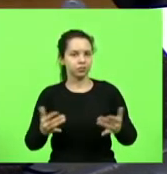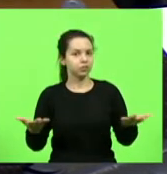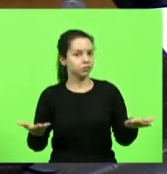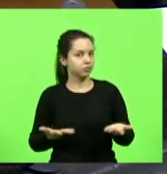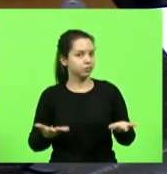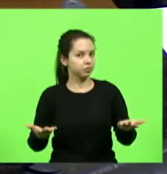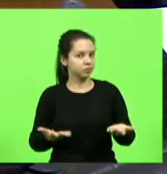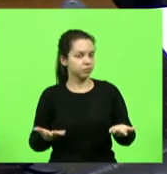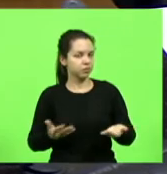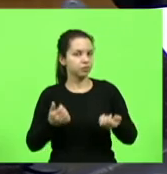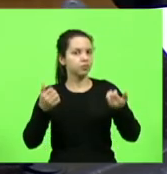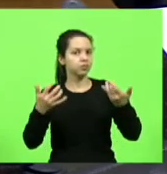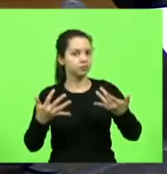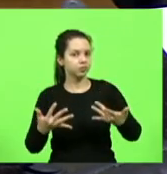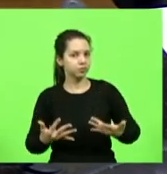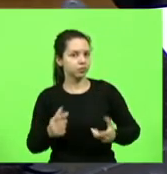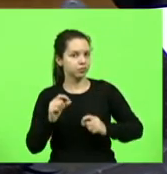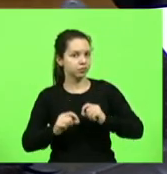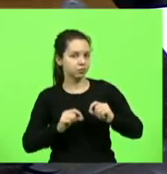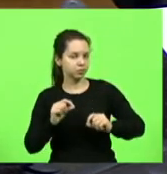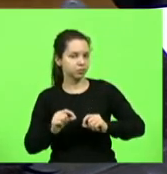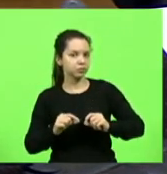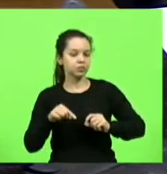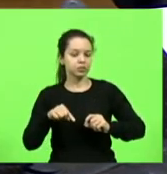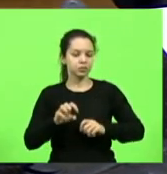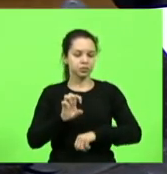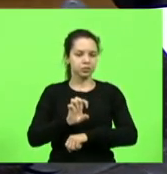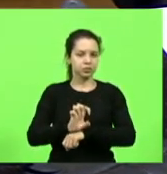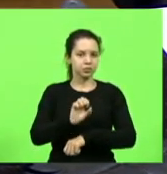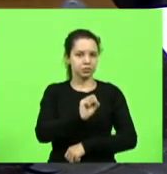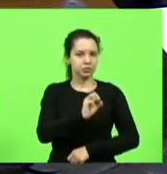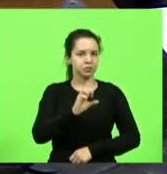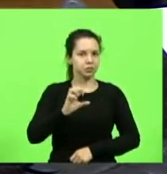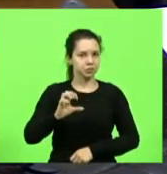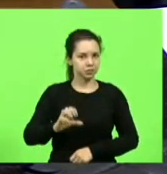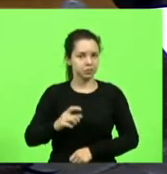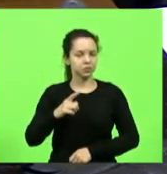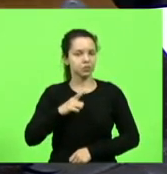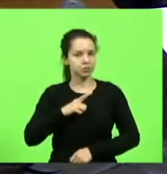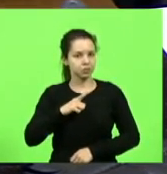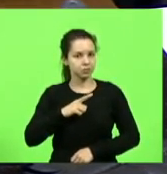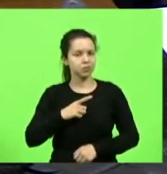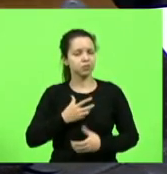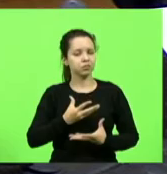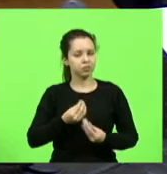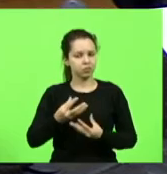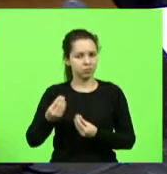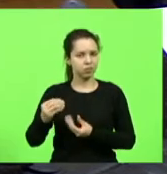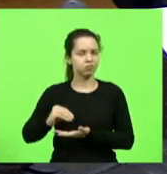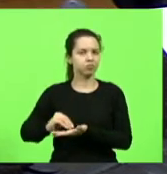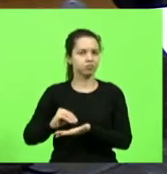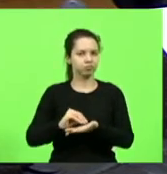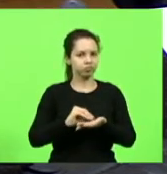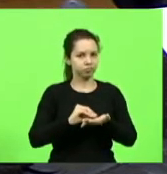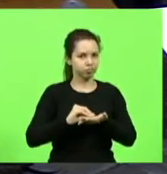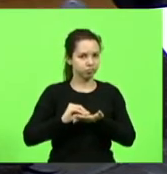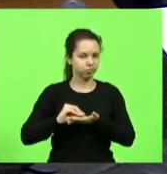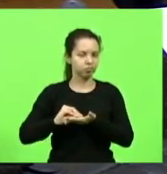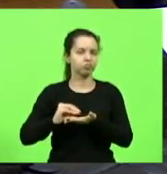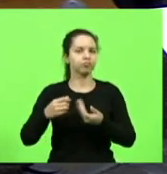e dizer que o nosso Estado, ele tem diversas demandas para investimento nas nossas rodovias